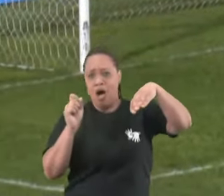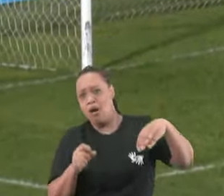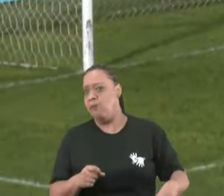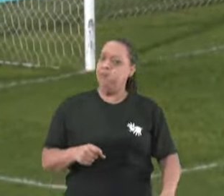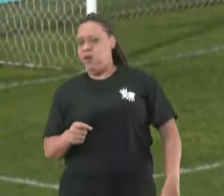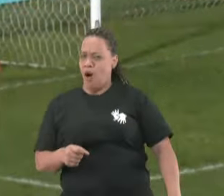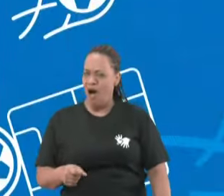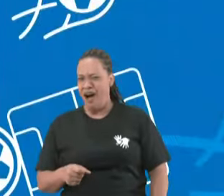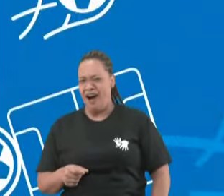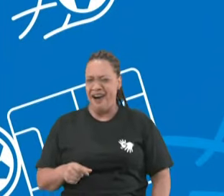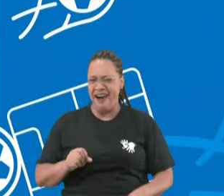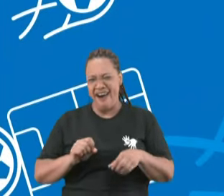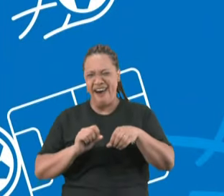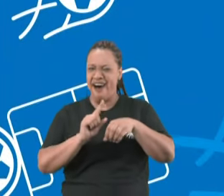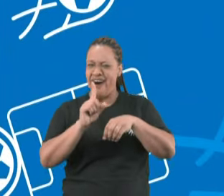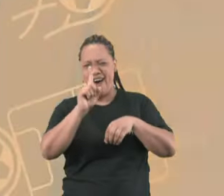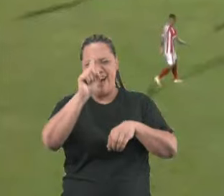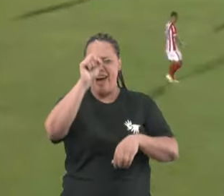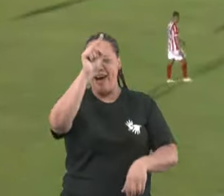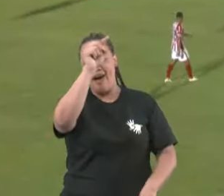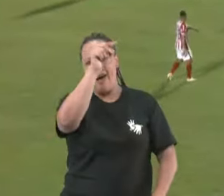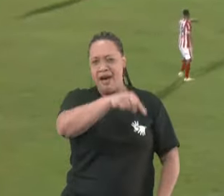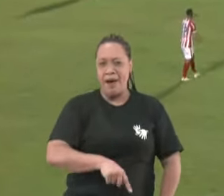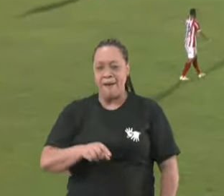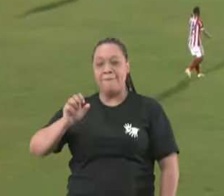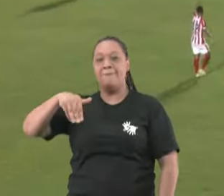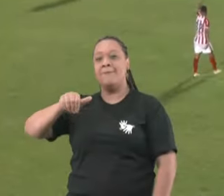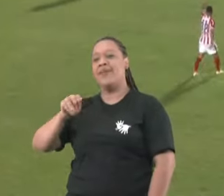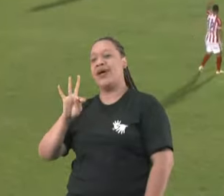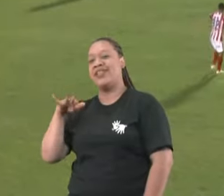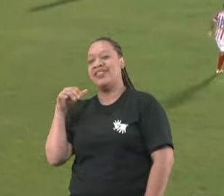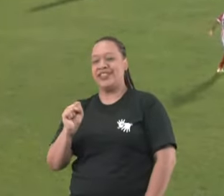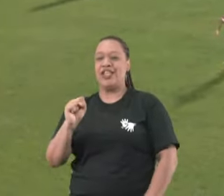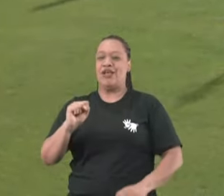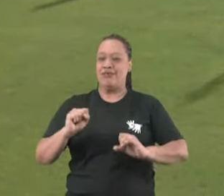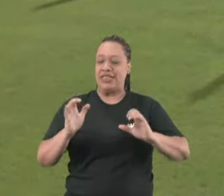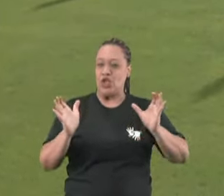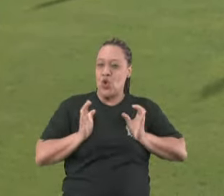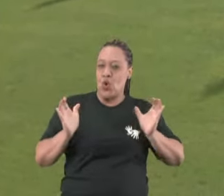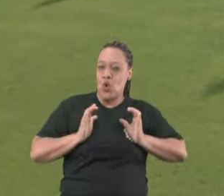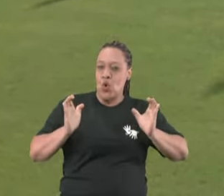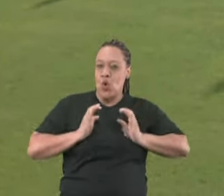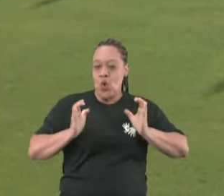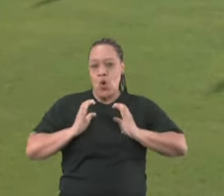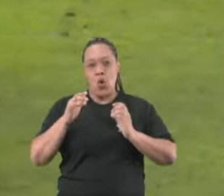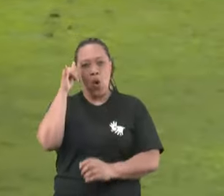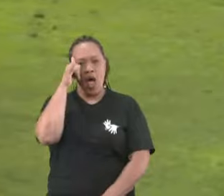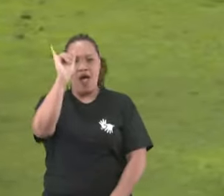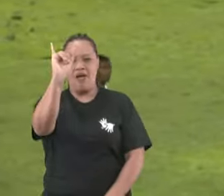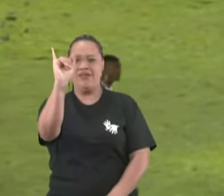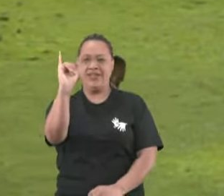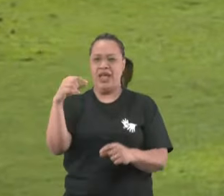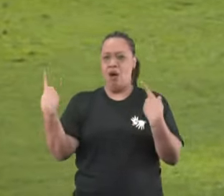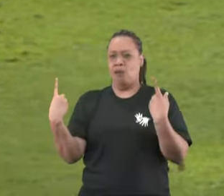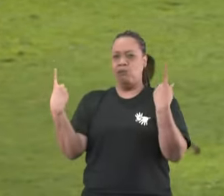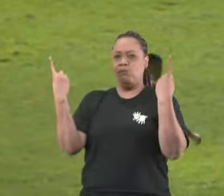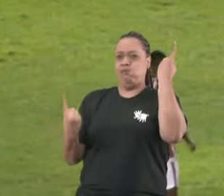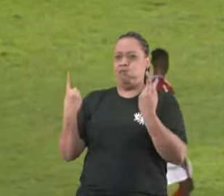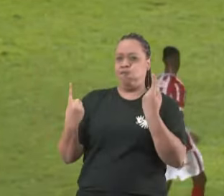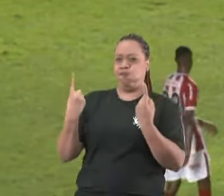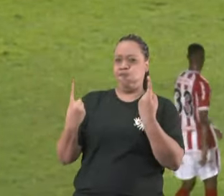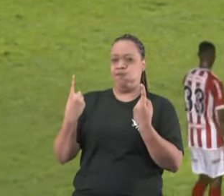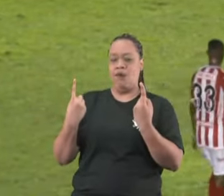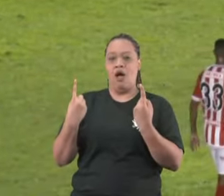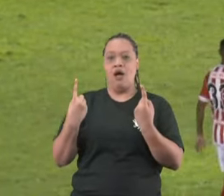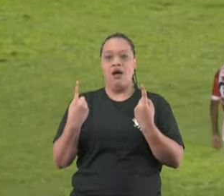gato, Matheus Albino faz grande defesa, impedindo o empate alvinegro. Trabalhou o